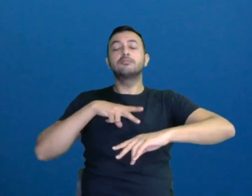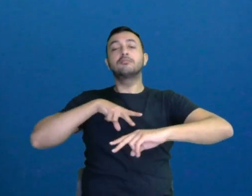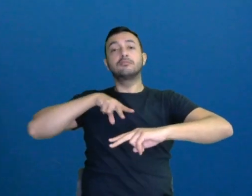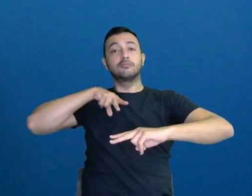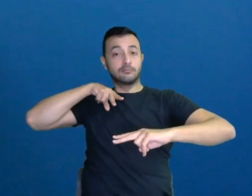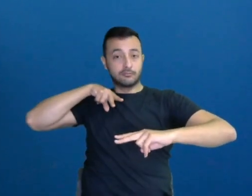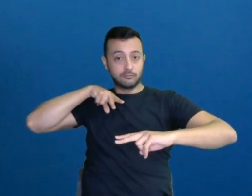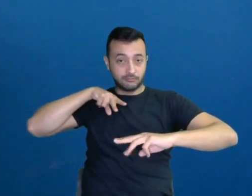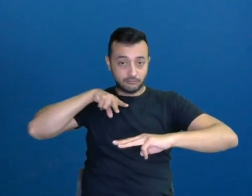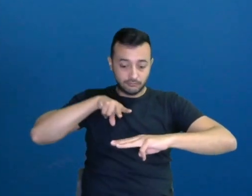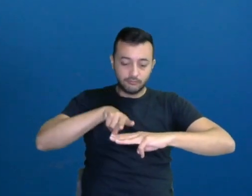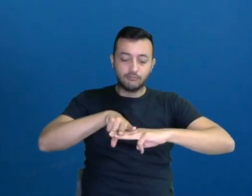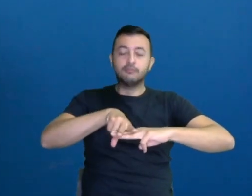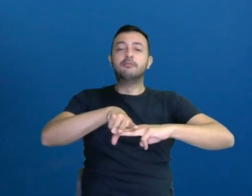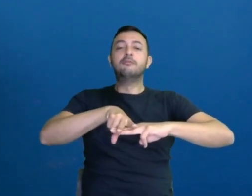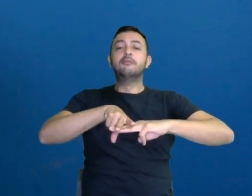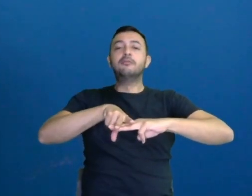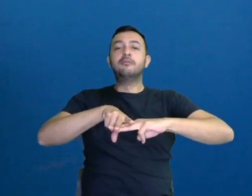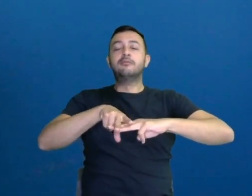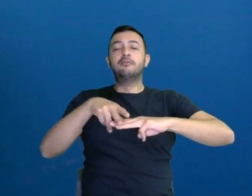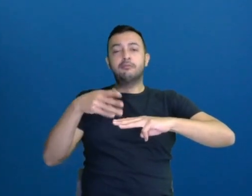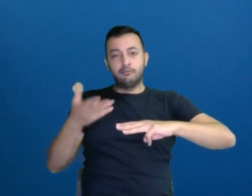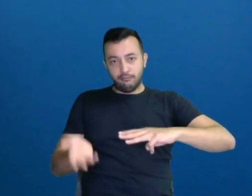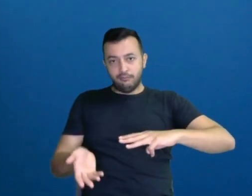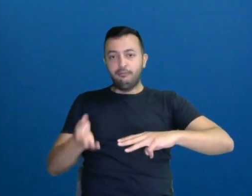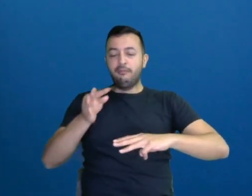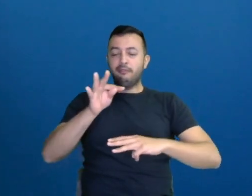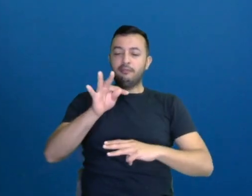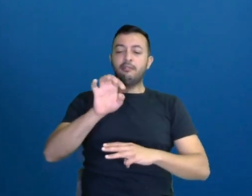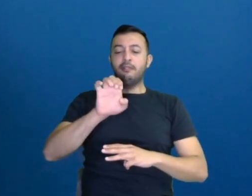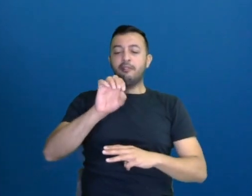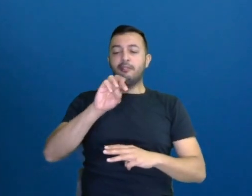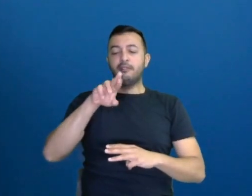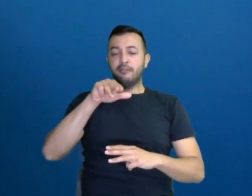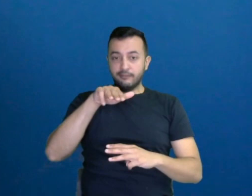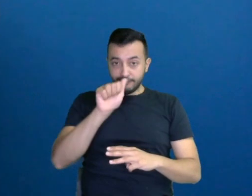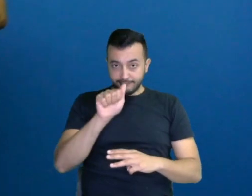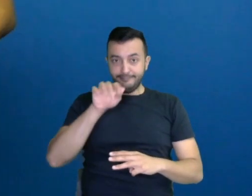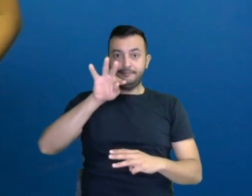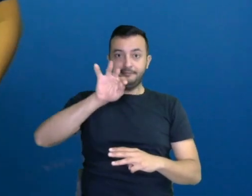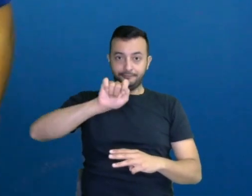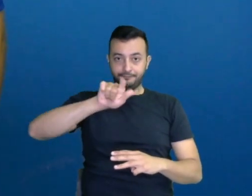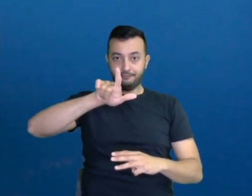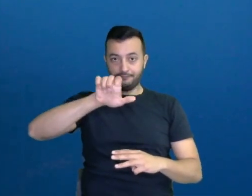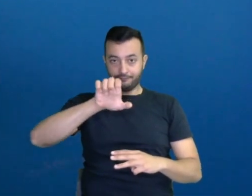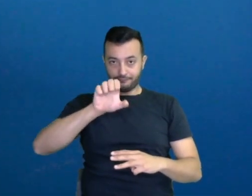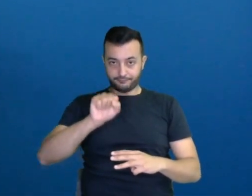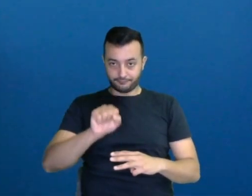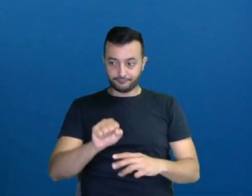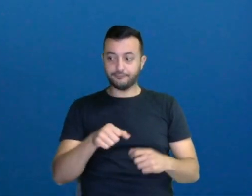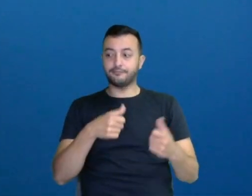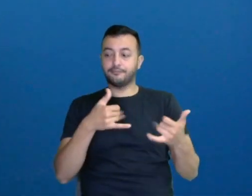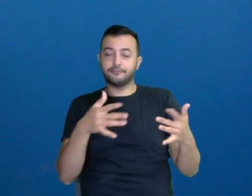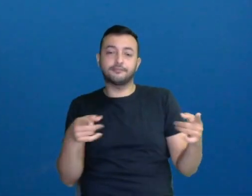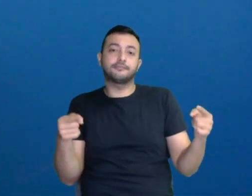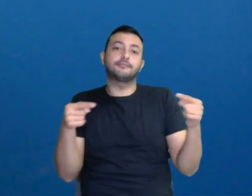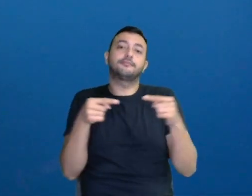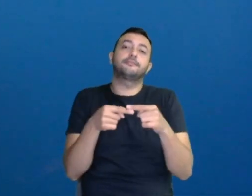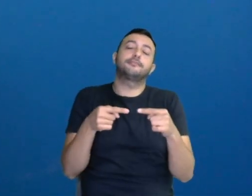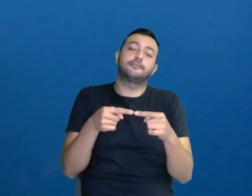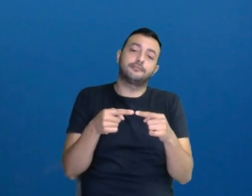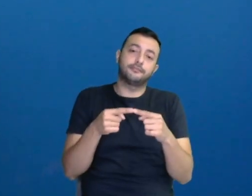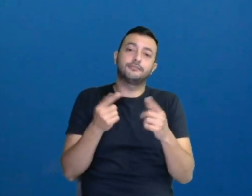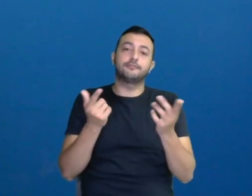transversais cortando esse feixe de retas. O teorema de Tales, ele vai relacionar esses segmentos